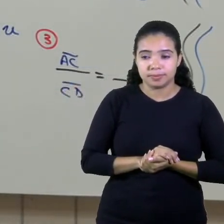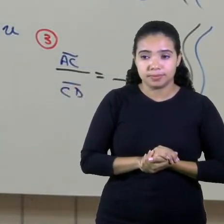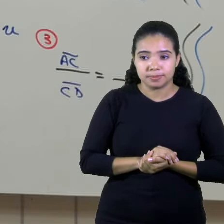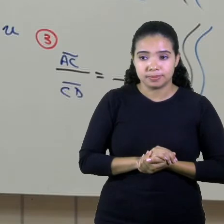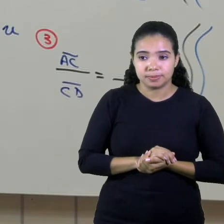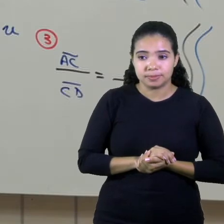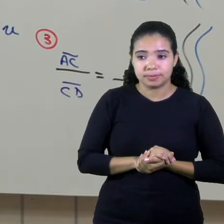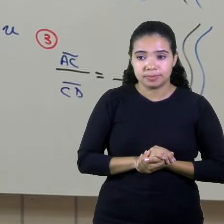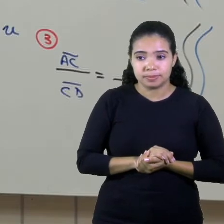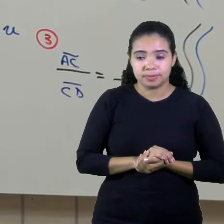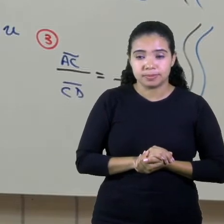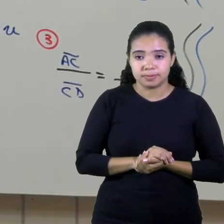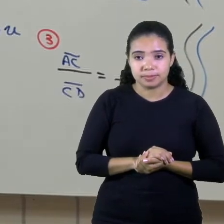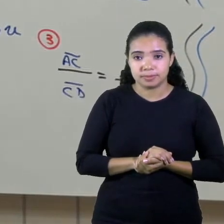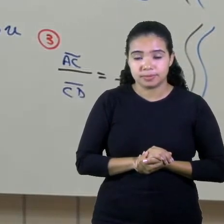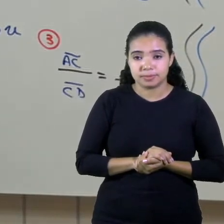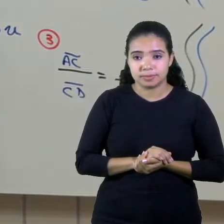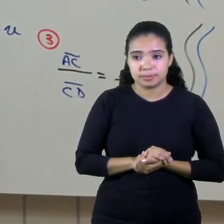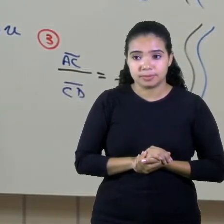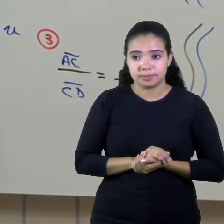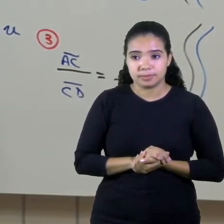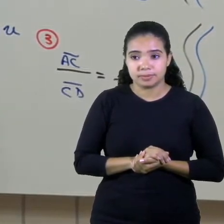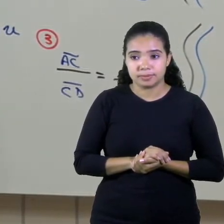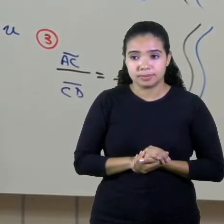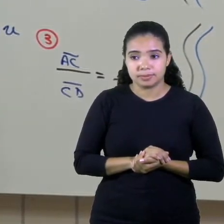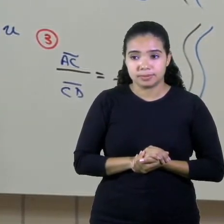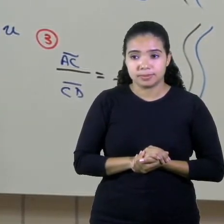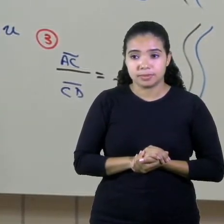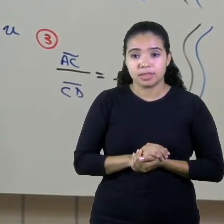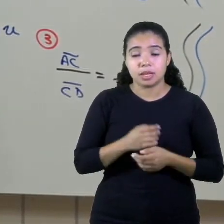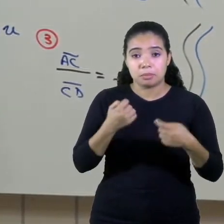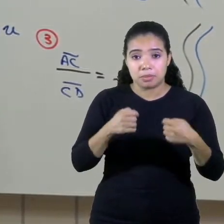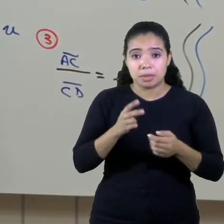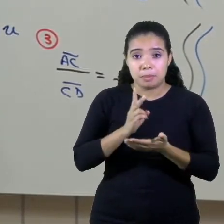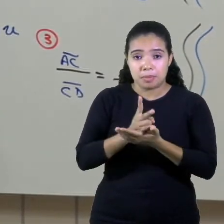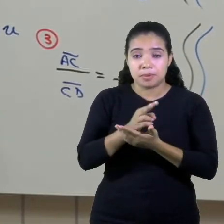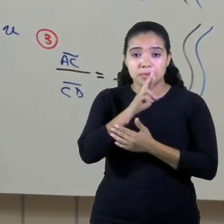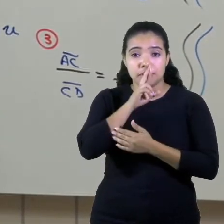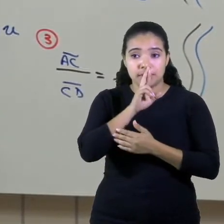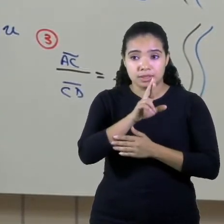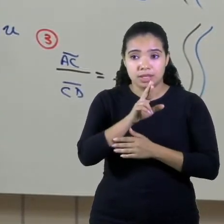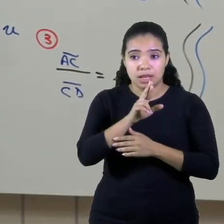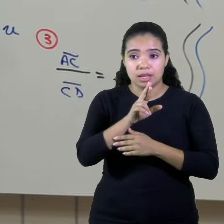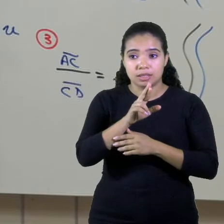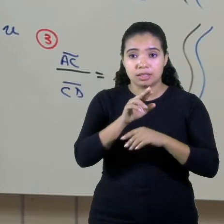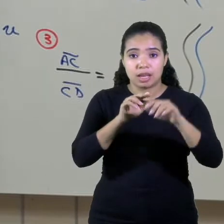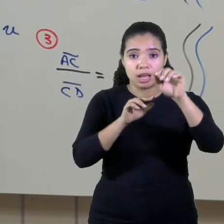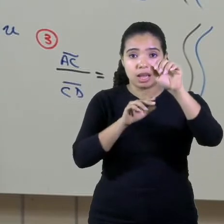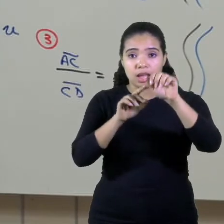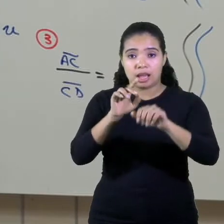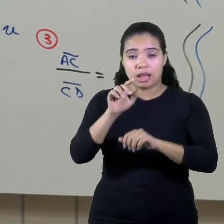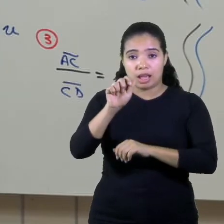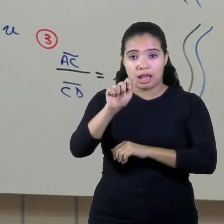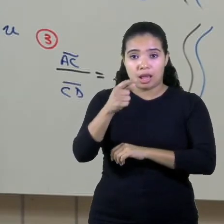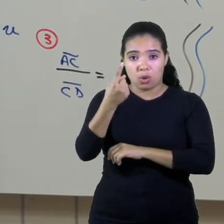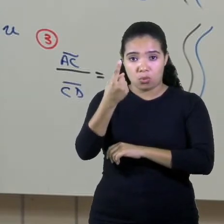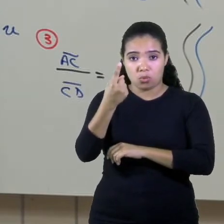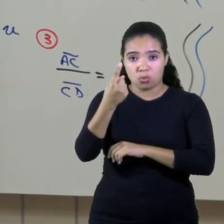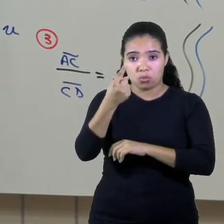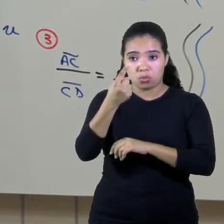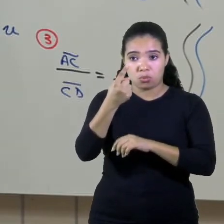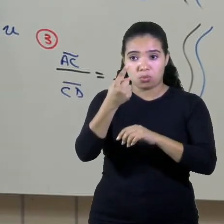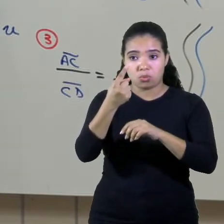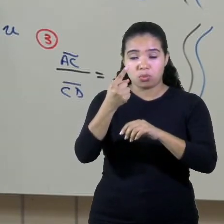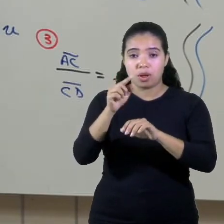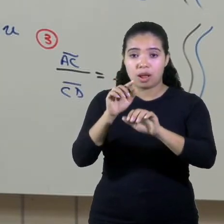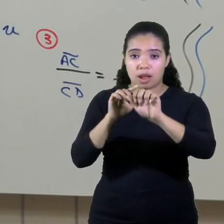Ele tem que ser o mesmo resultado da divisão se eu fizer de A', se eu fizer desse